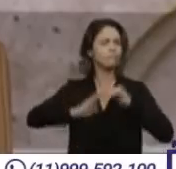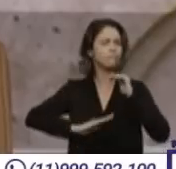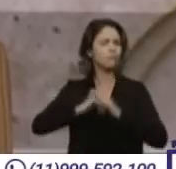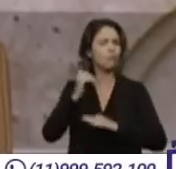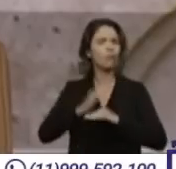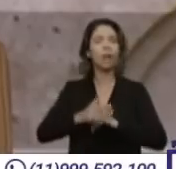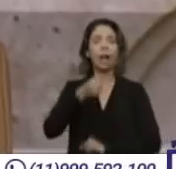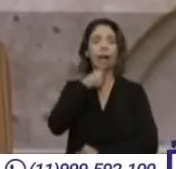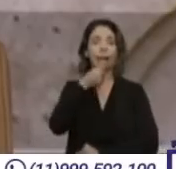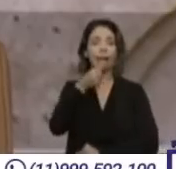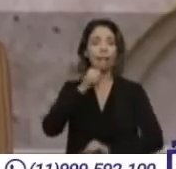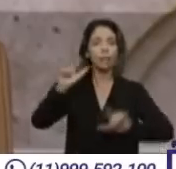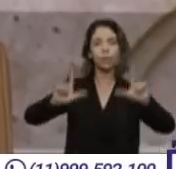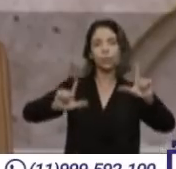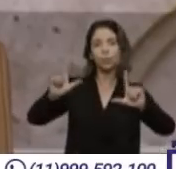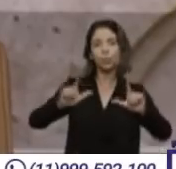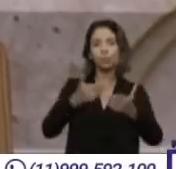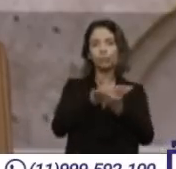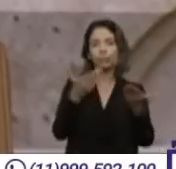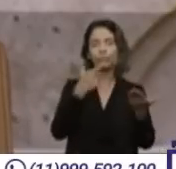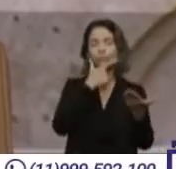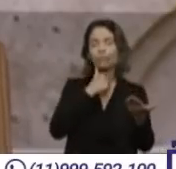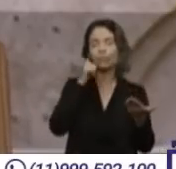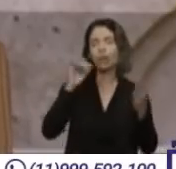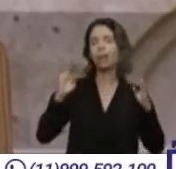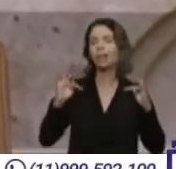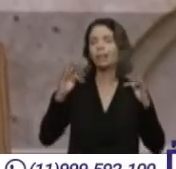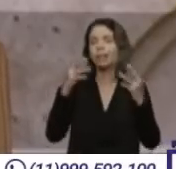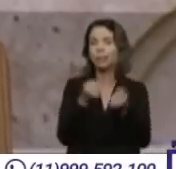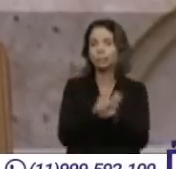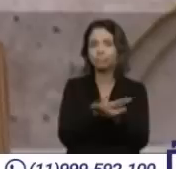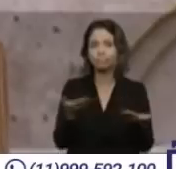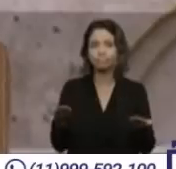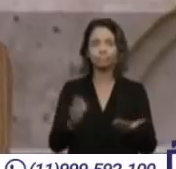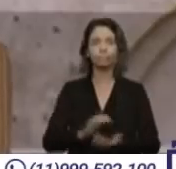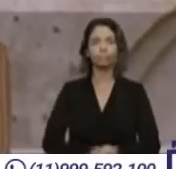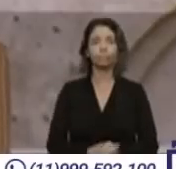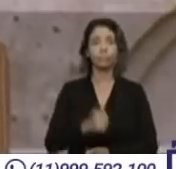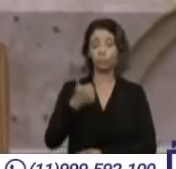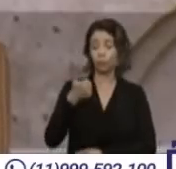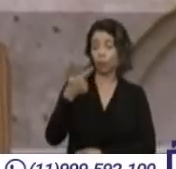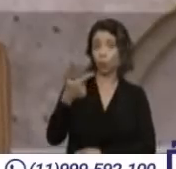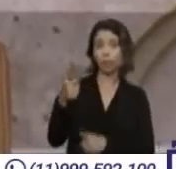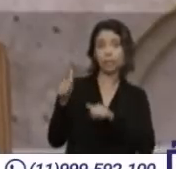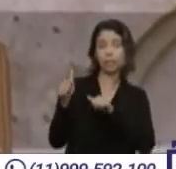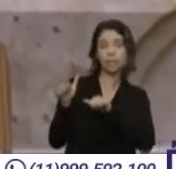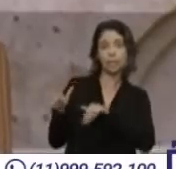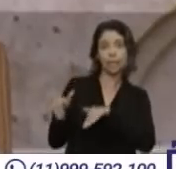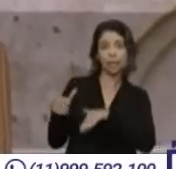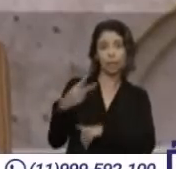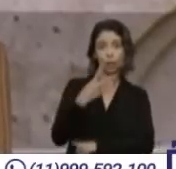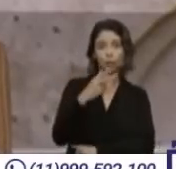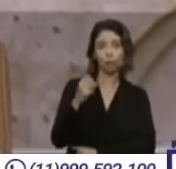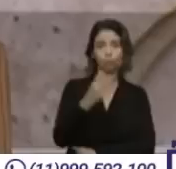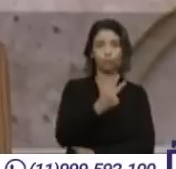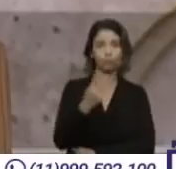profissionais da imprensa, senhoras e senhores. Em 12 de setembro